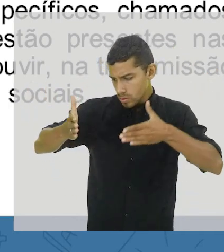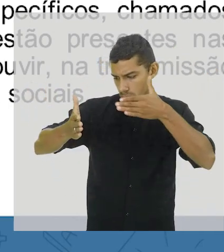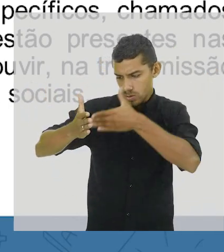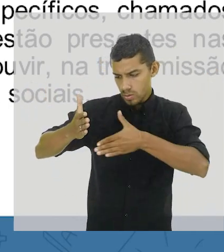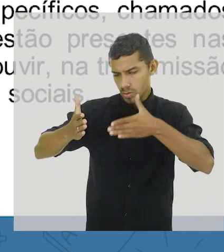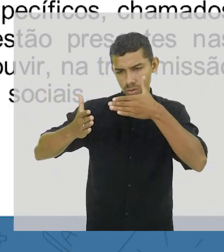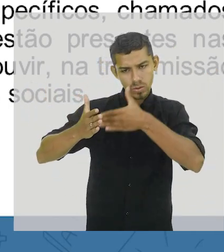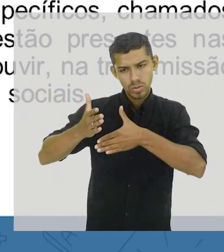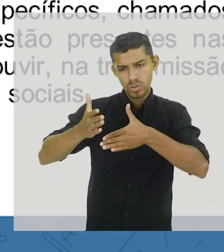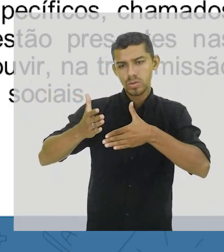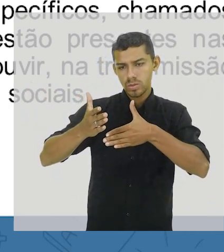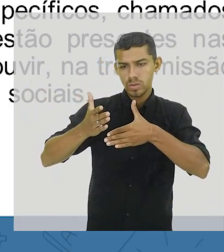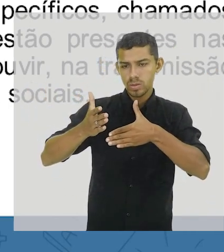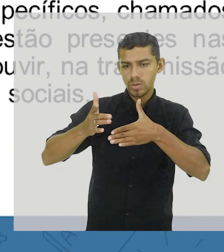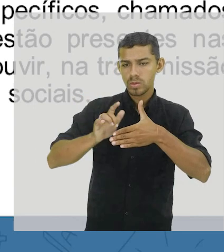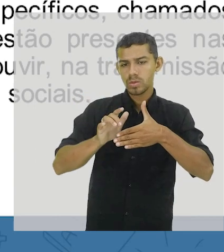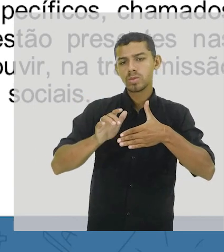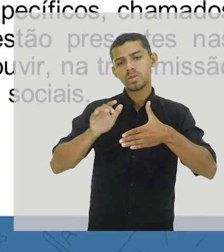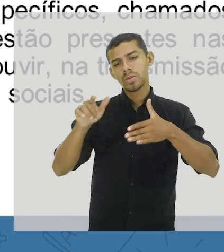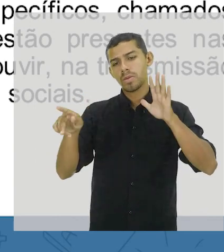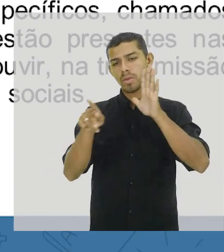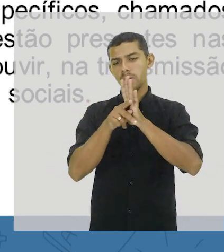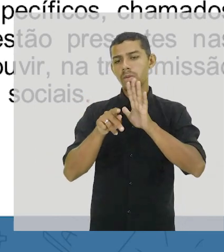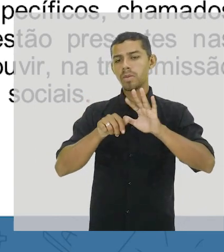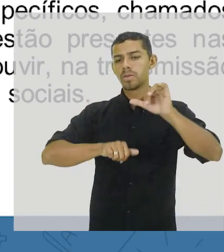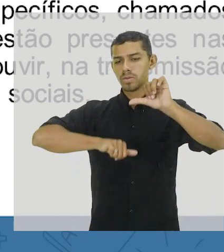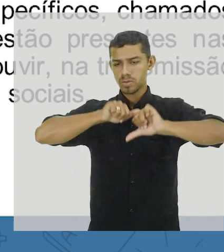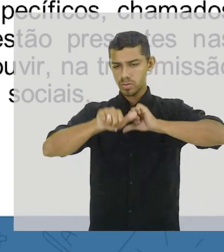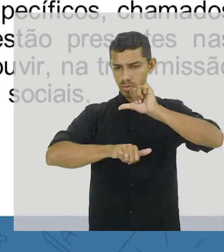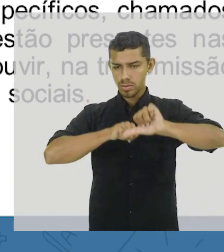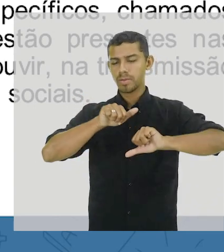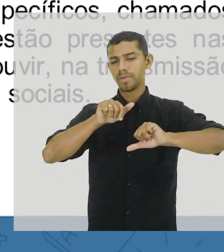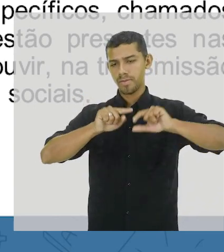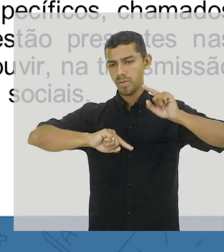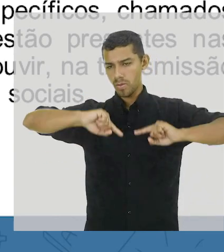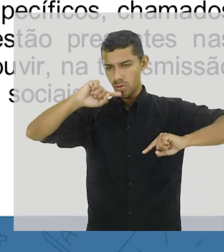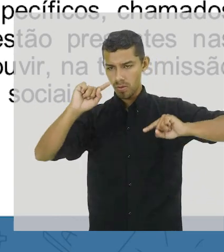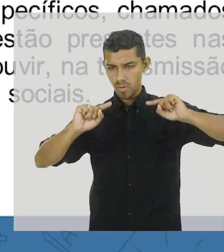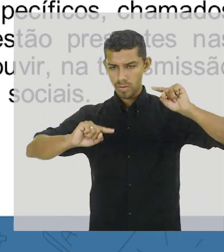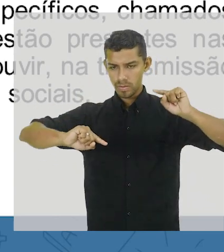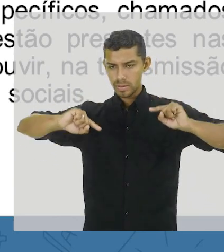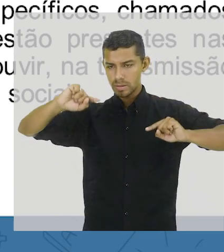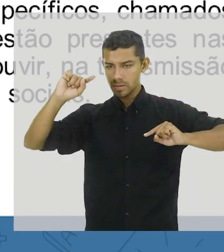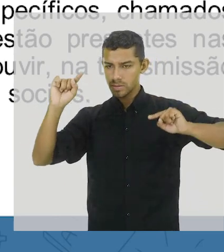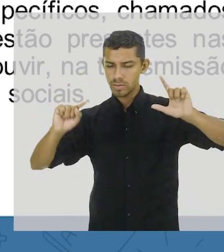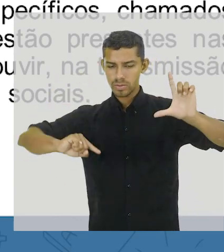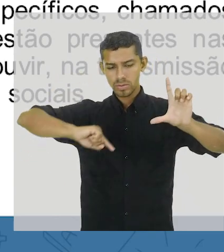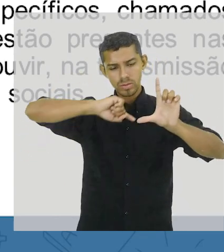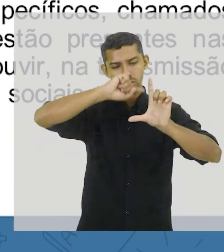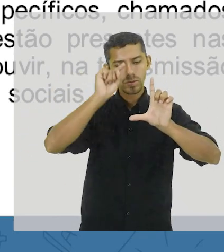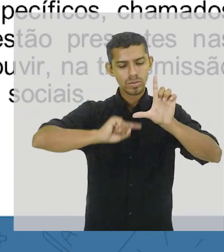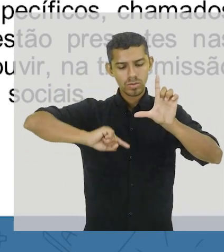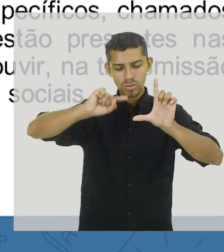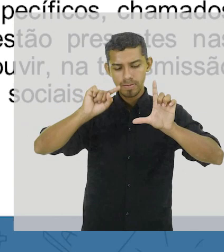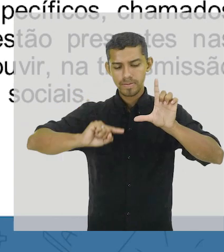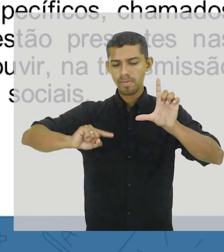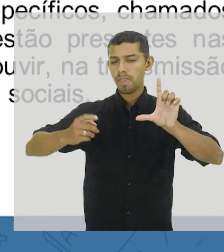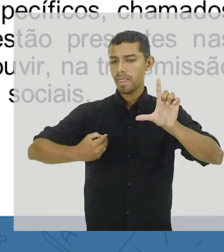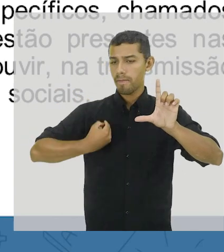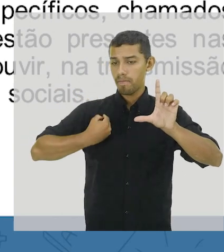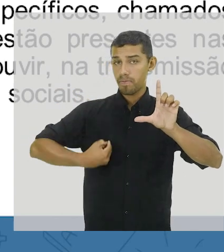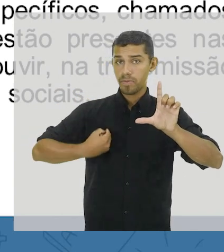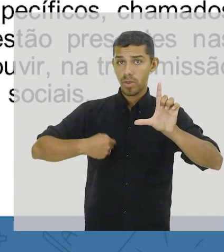alguns comportamentos específicos, chamados fenômenos ondulatórios. Os fenômenos ondulatórios estão presentes